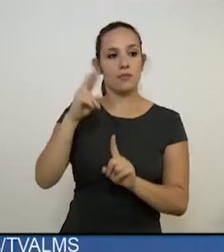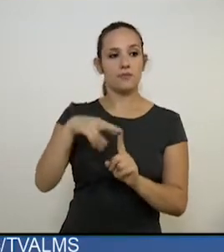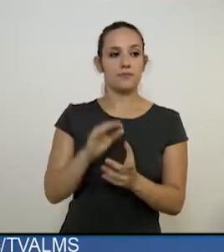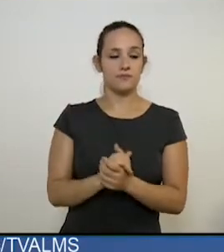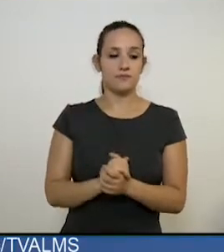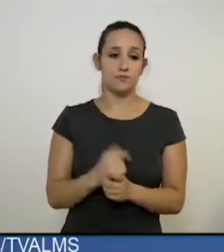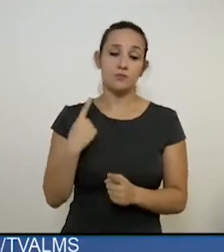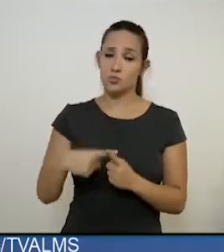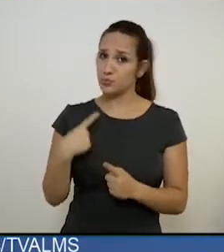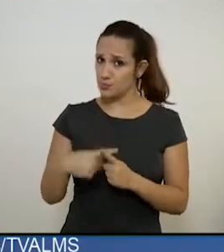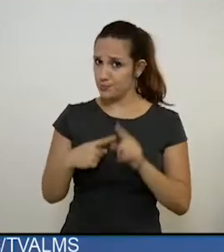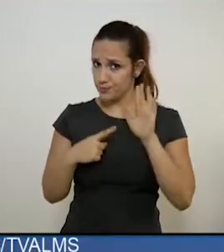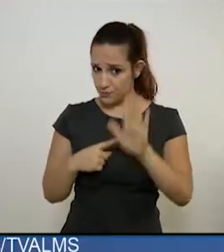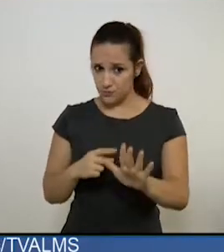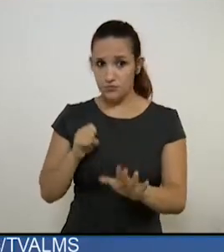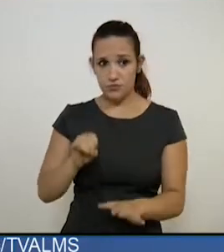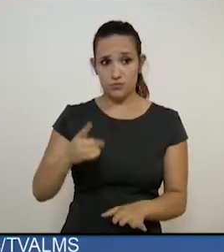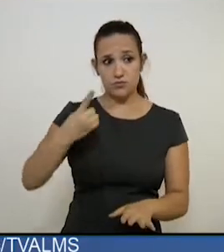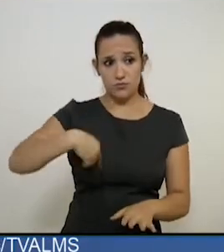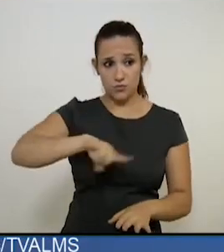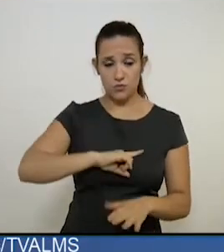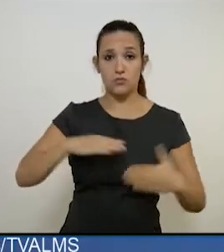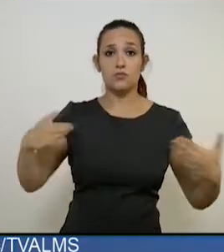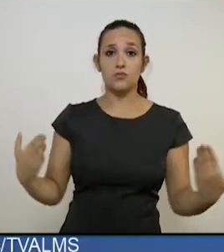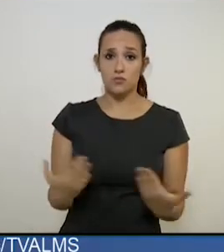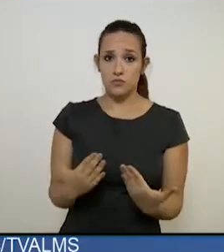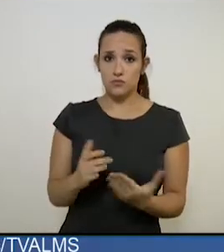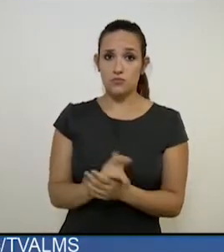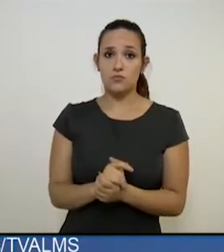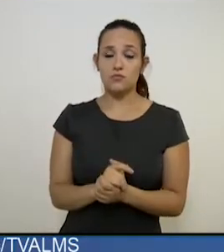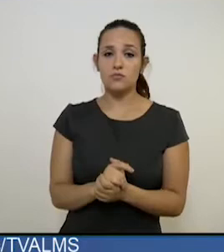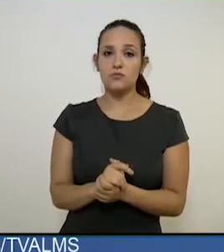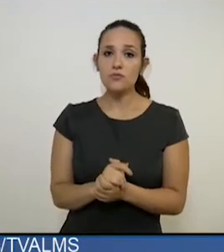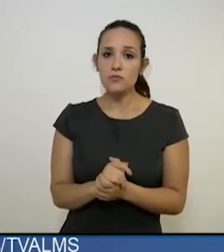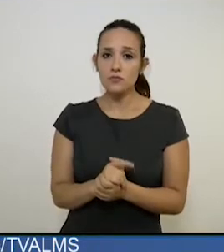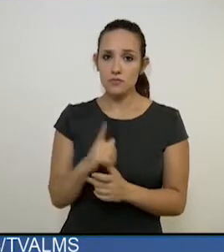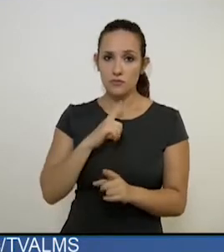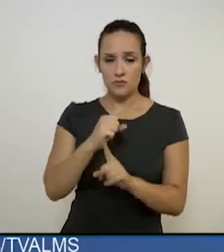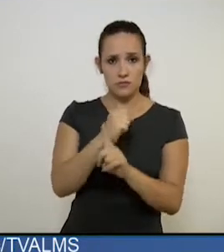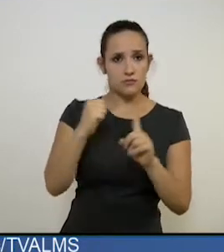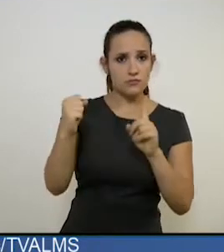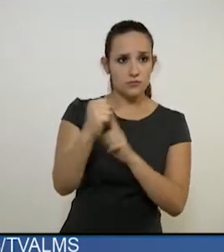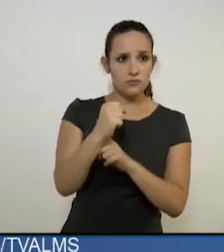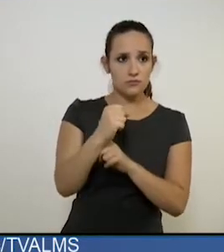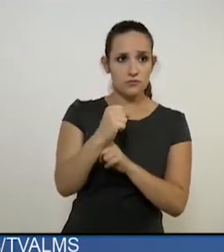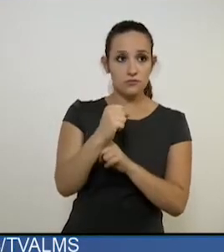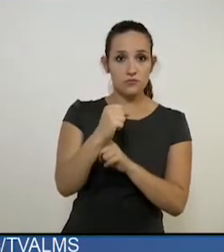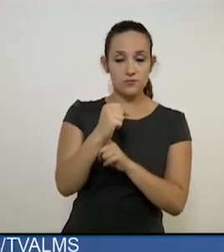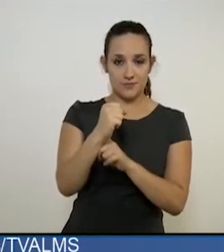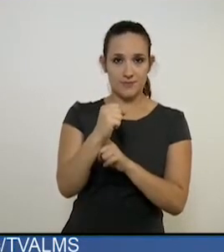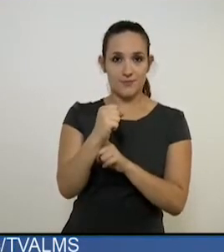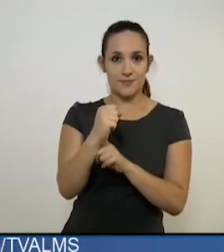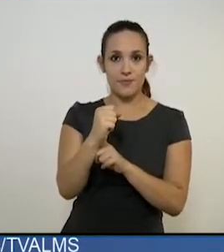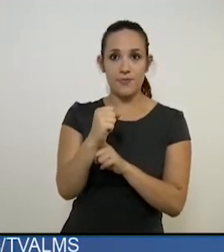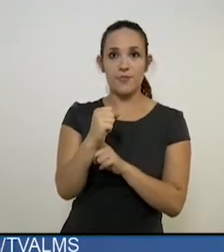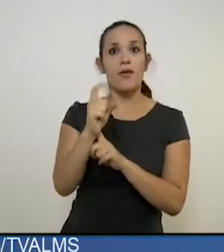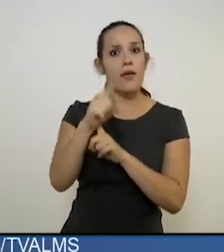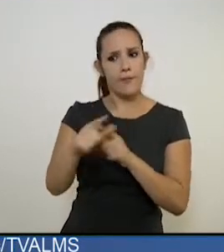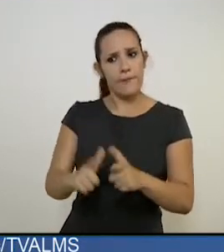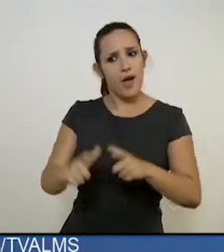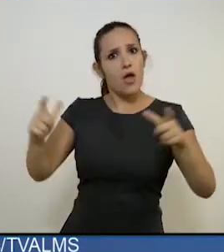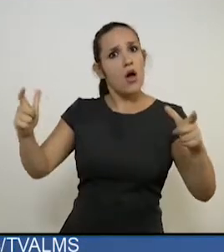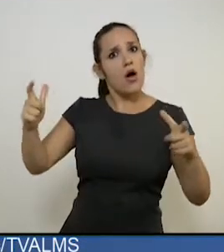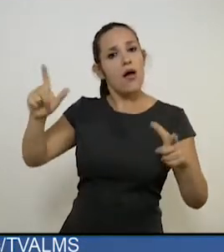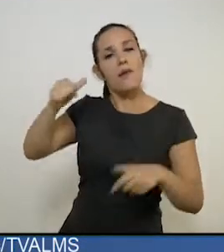Até porque, se nós temos hoje uma sociedade onde o maior número são de